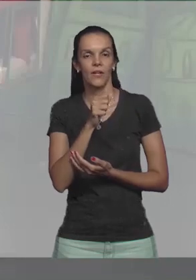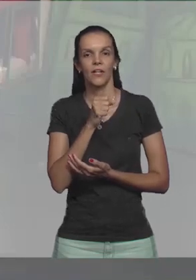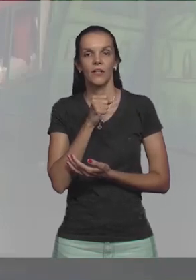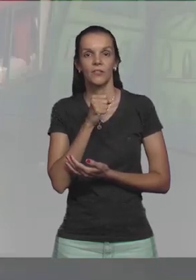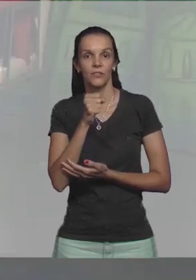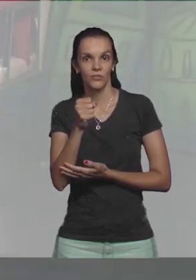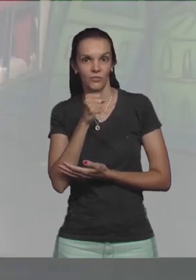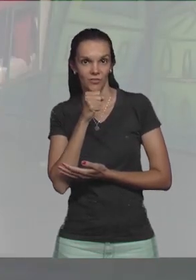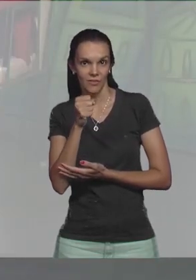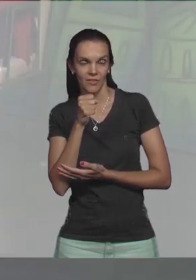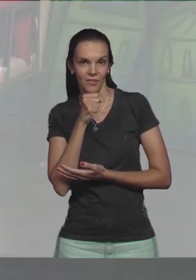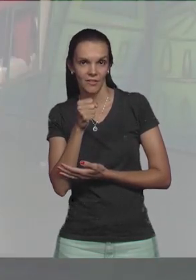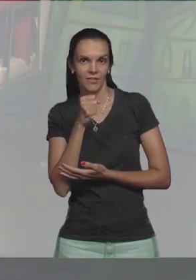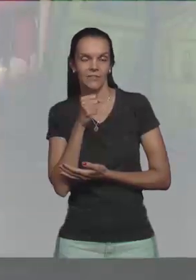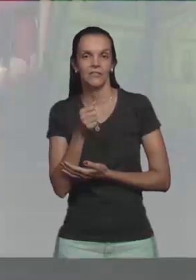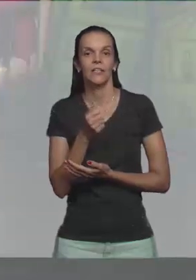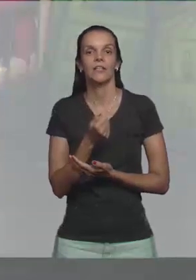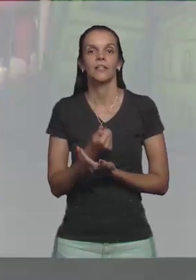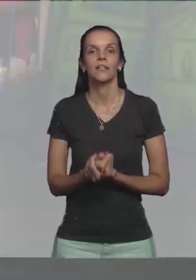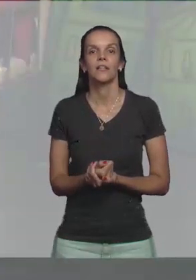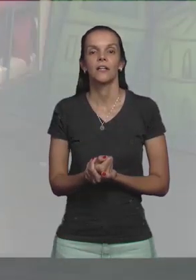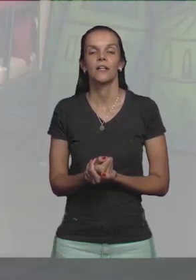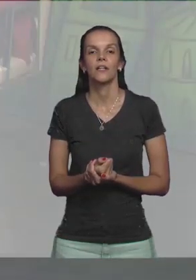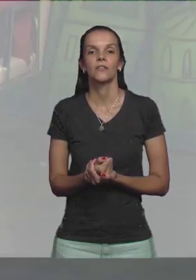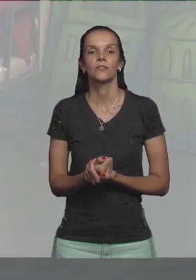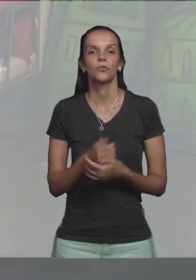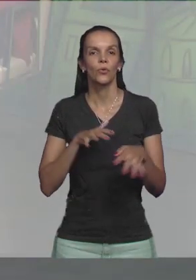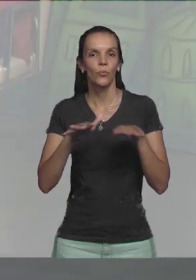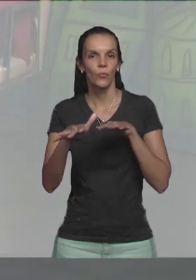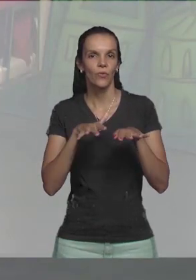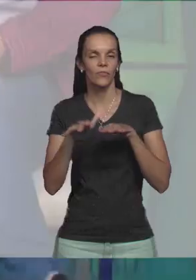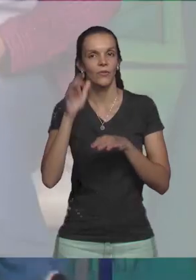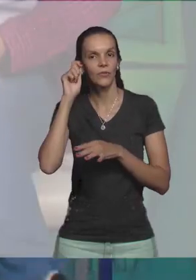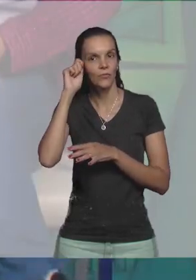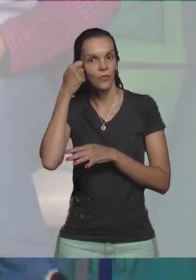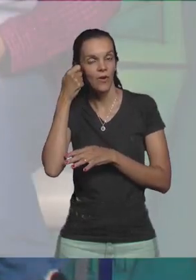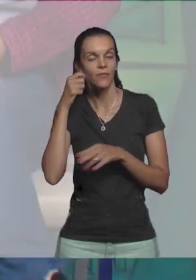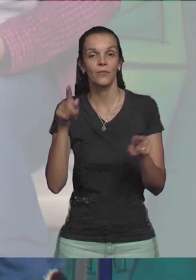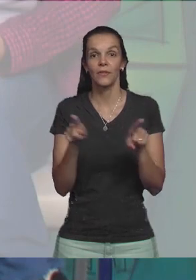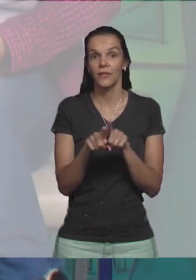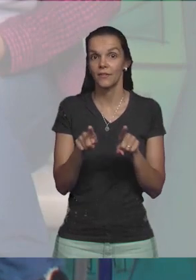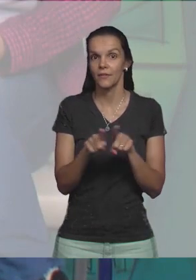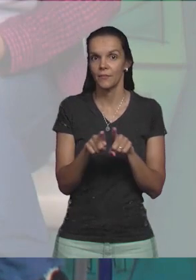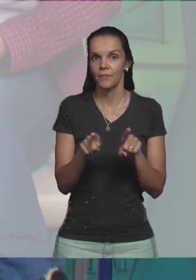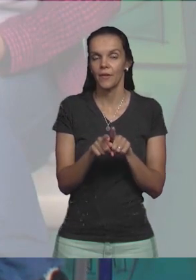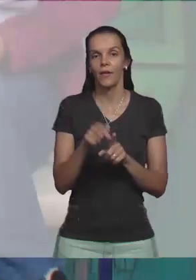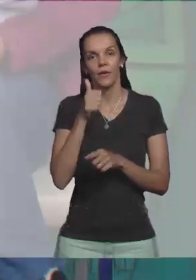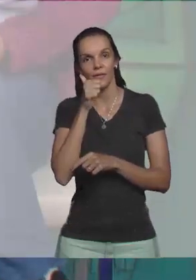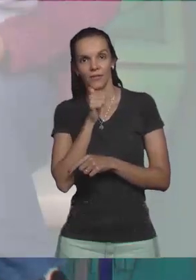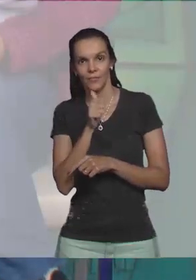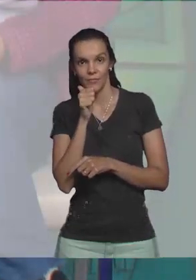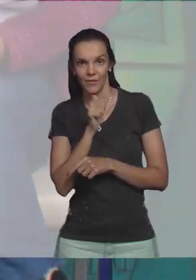membro do coletivo Afro Juventude Hamburguense. E a Vitória Santos, que é membro